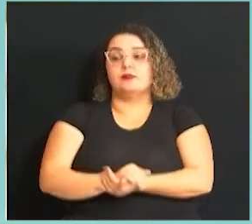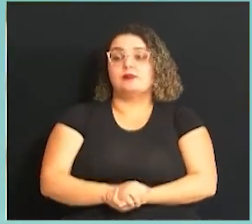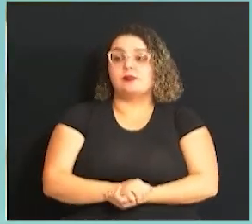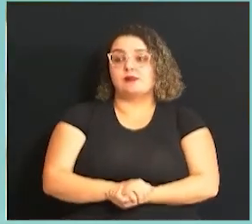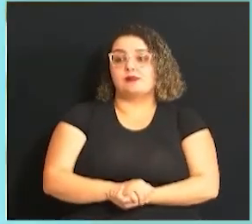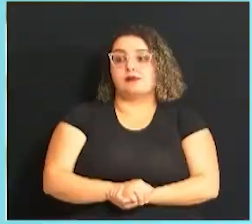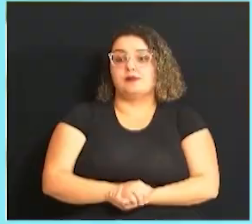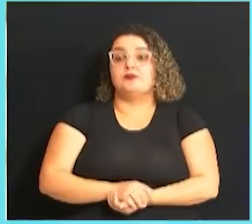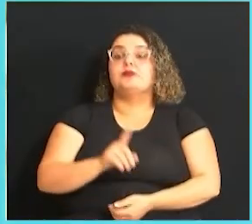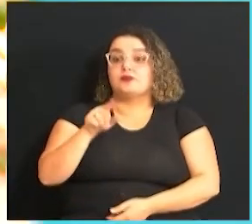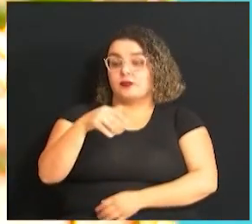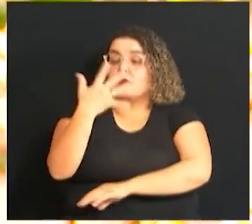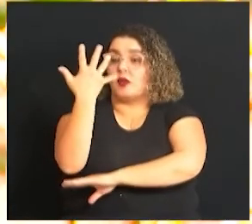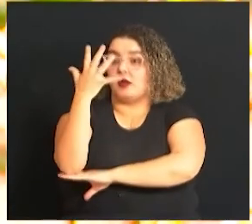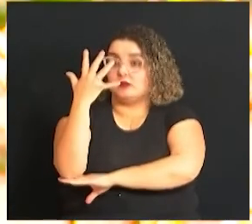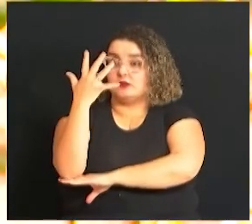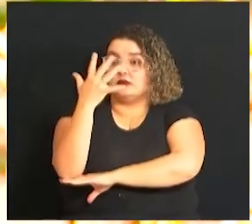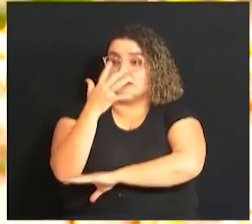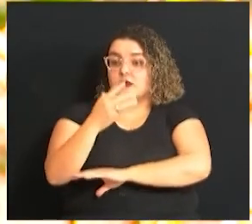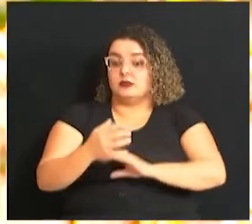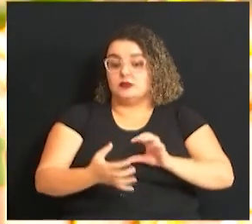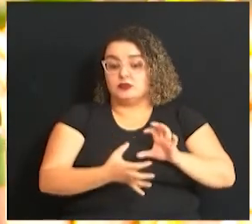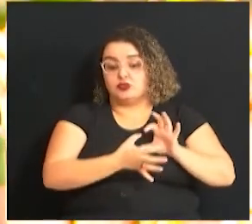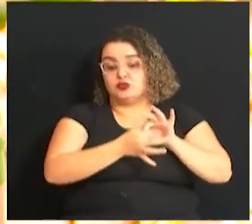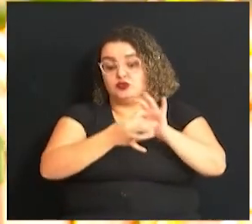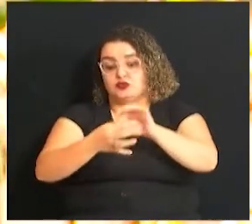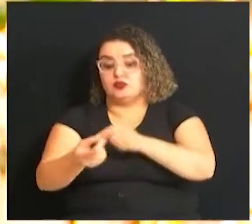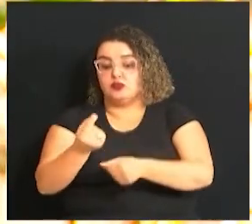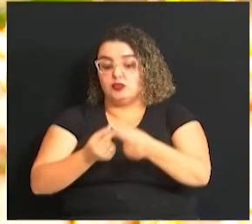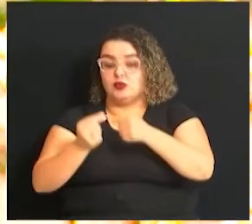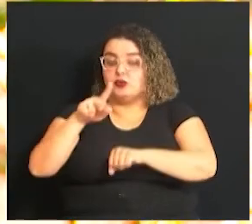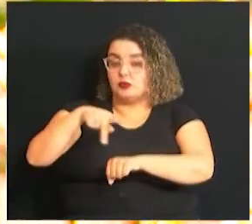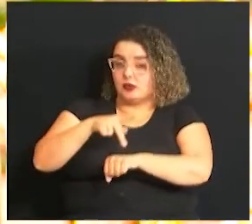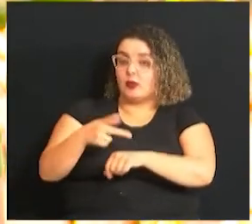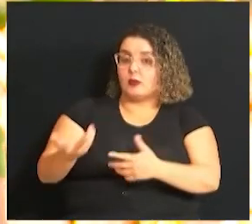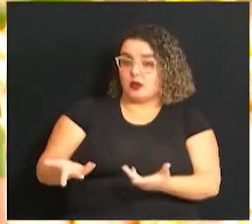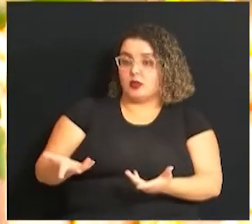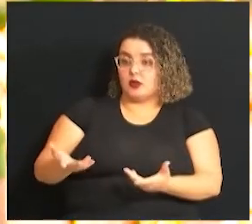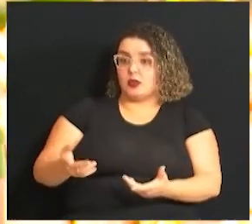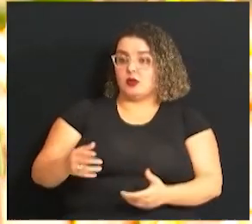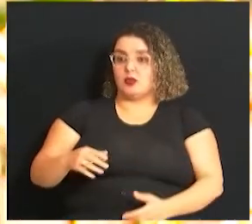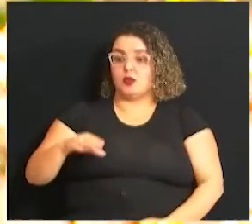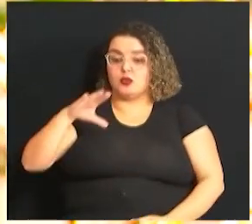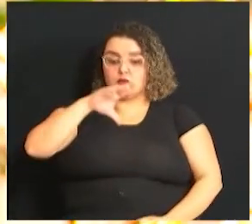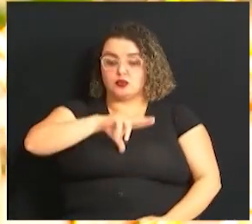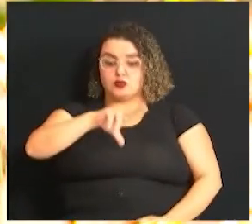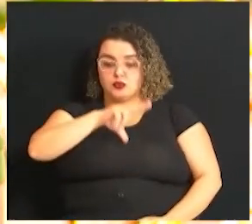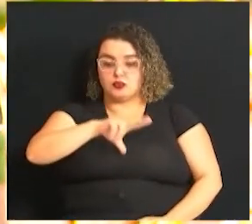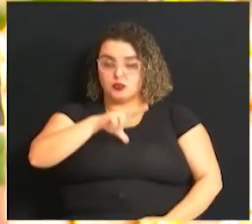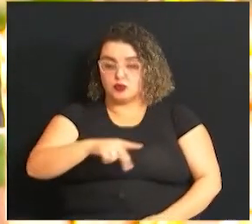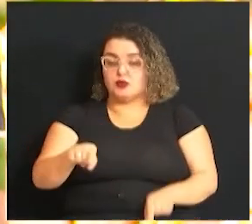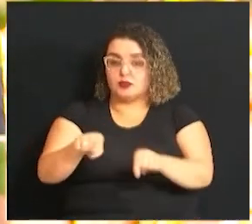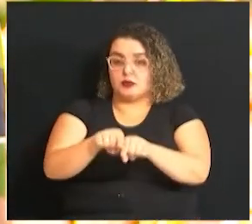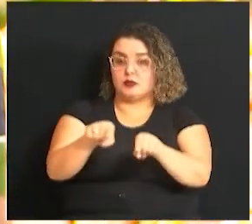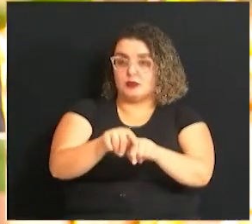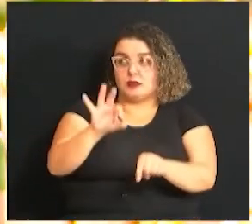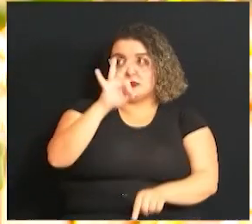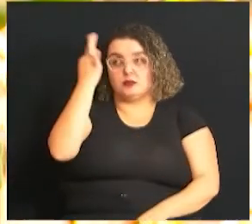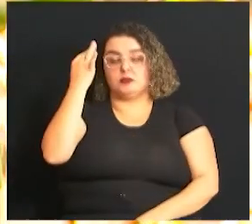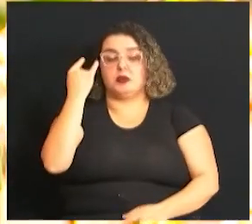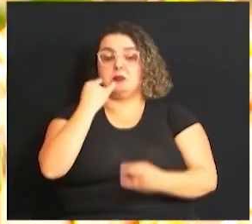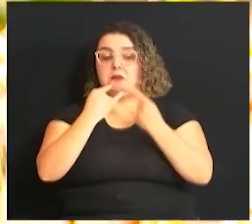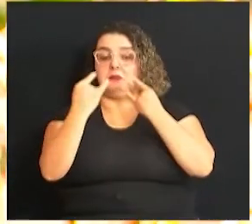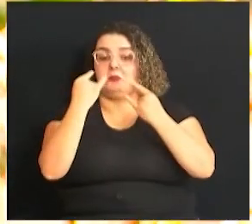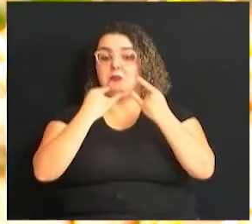pau-brasil. Foi a árvore de primeiro ciclo econômico do país, né? Então os portugueses e franceses